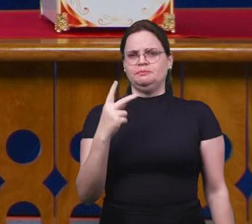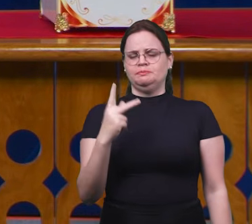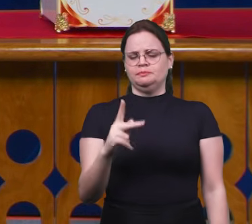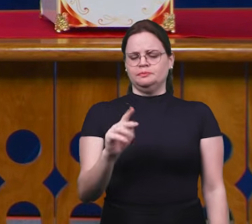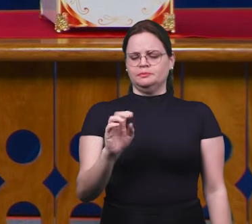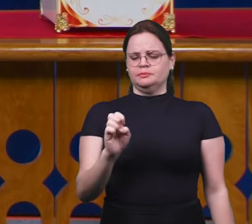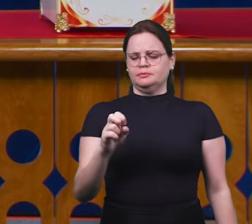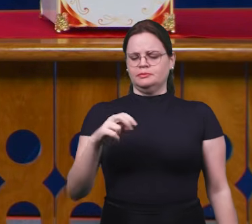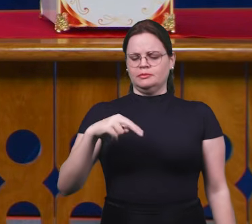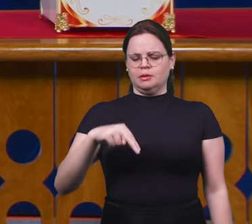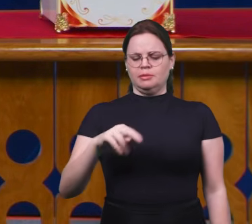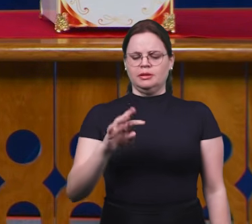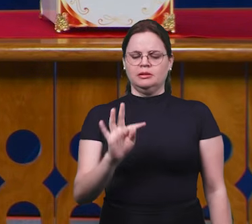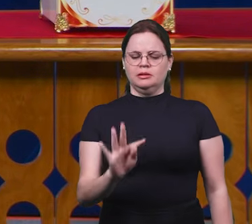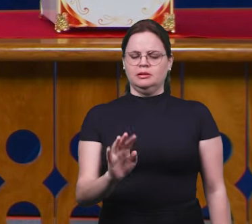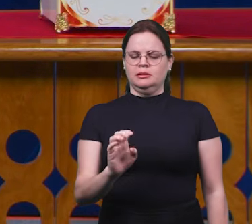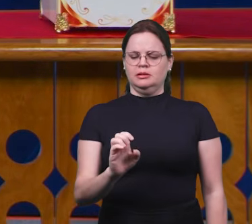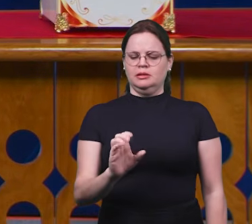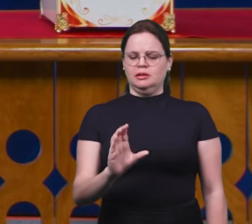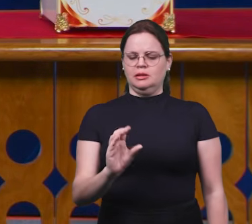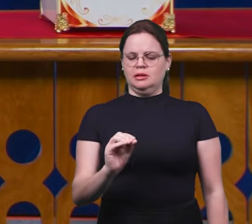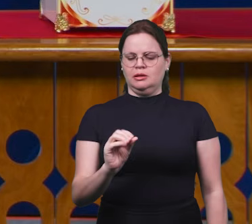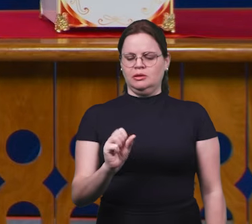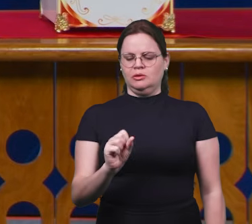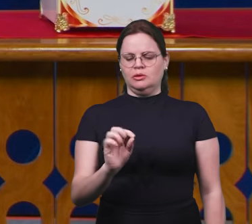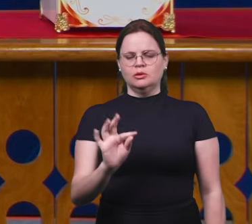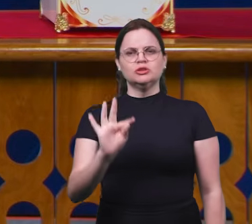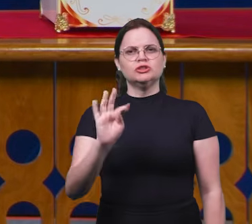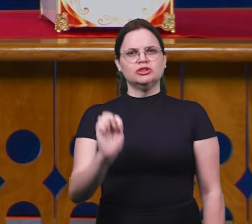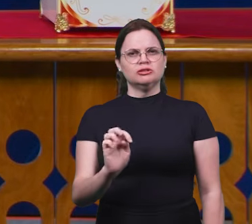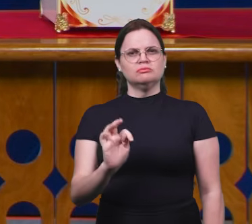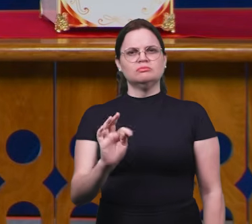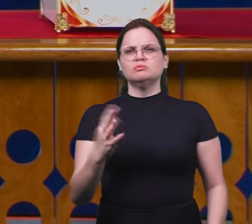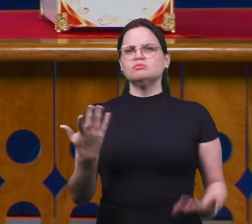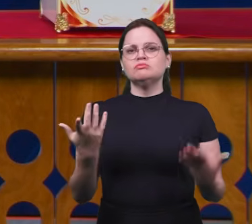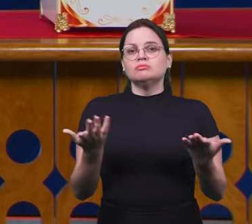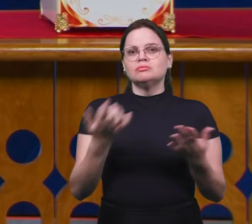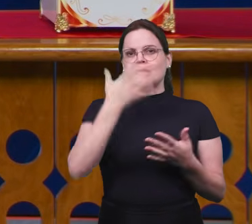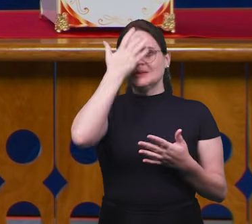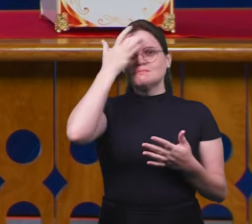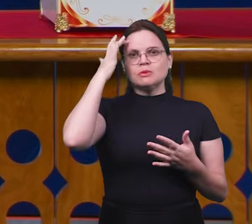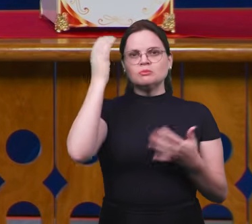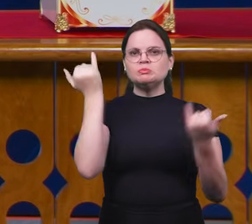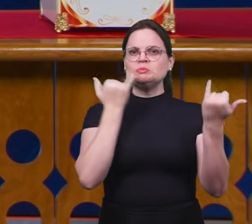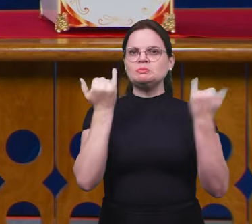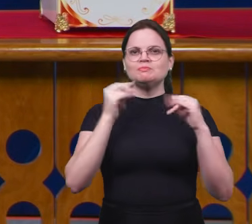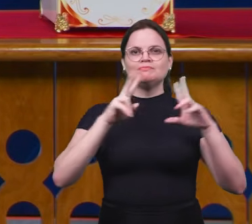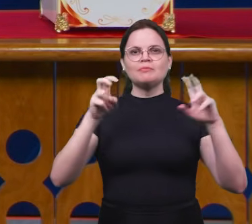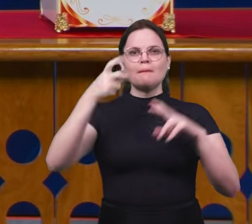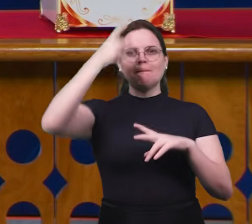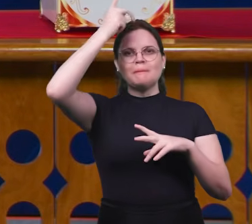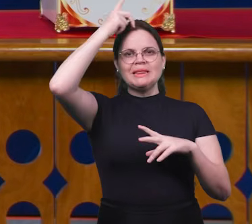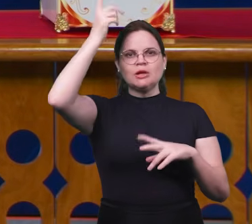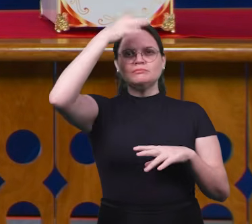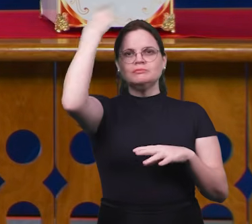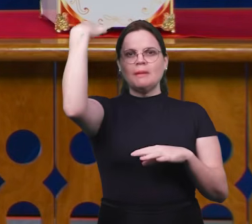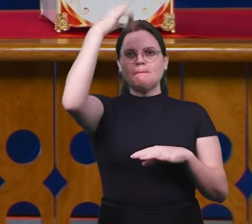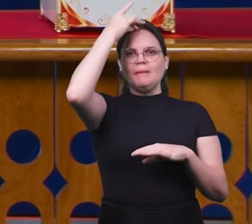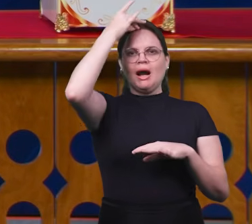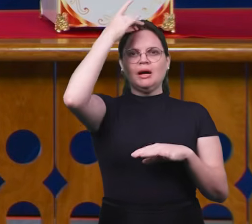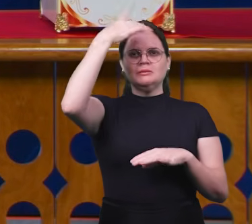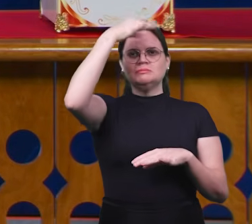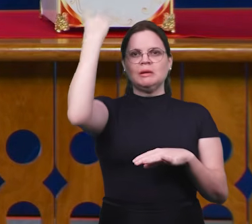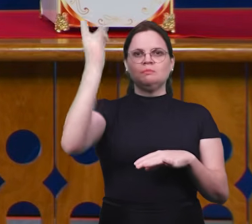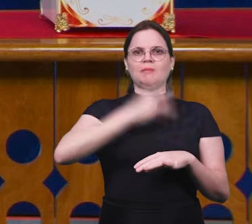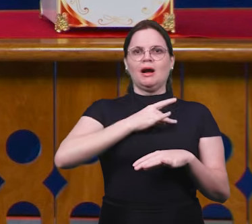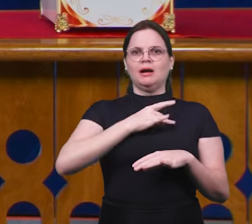E isso é uma coisa que a gente ouve falar muito, né? Um Pentecostes, o Espírito Santo desceu sobre a igreja e